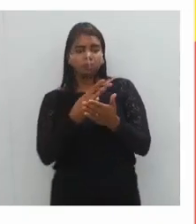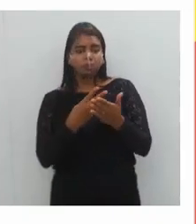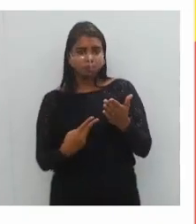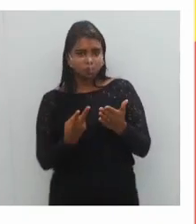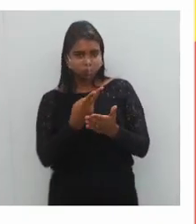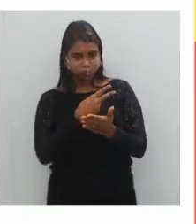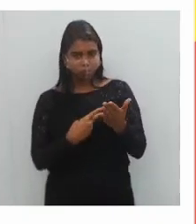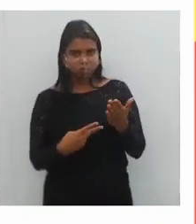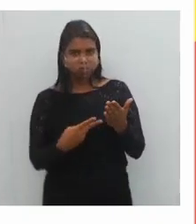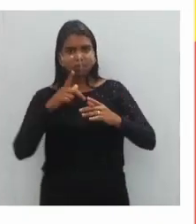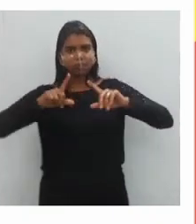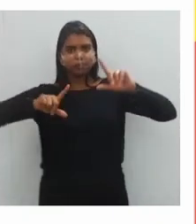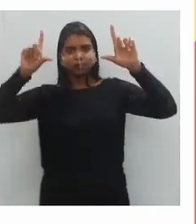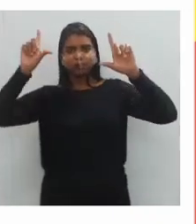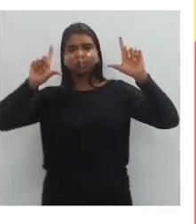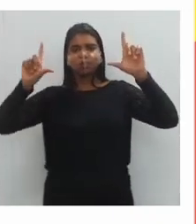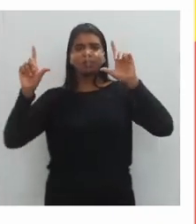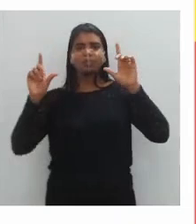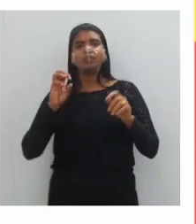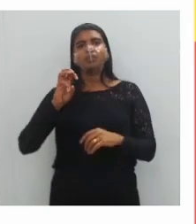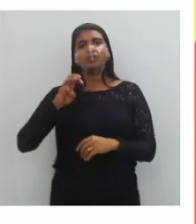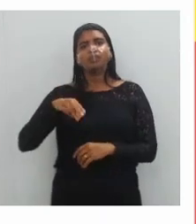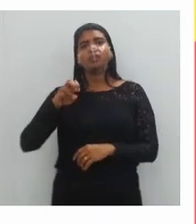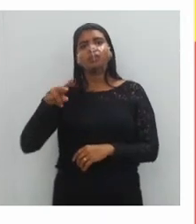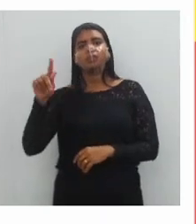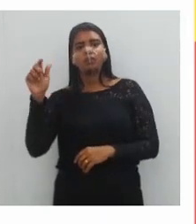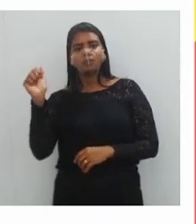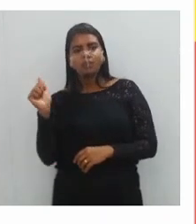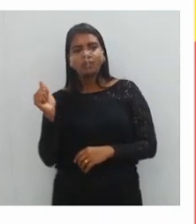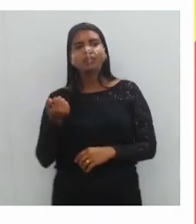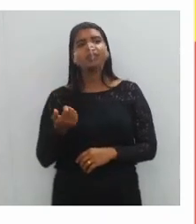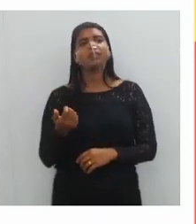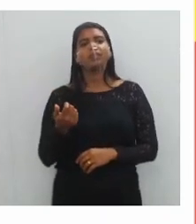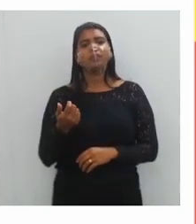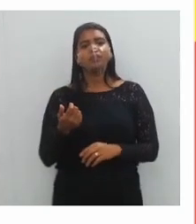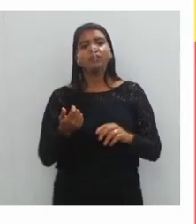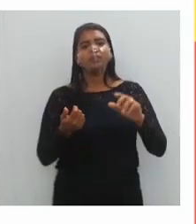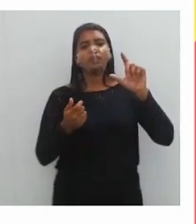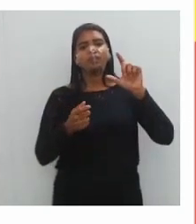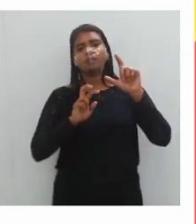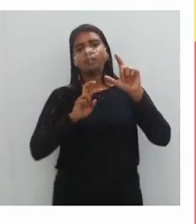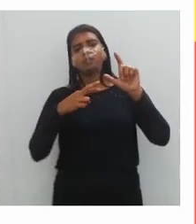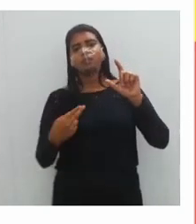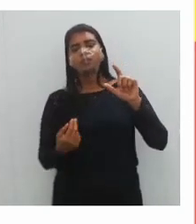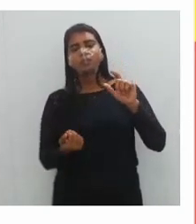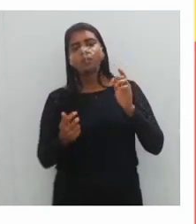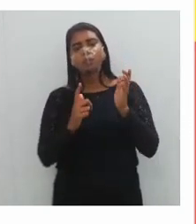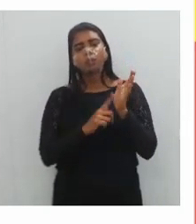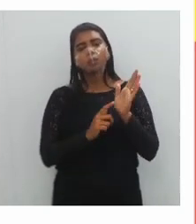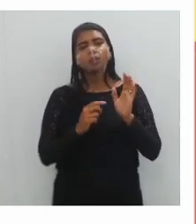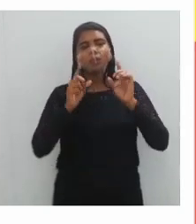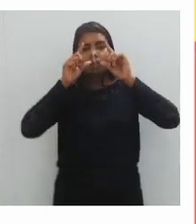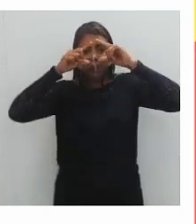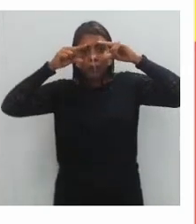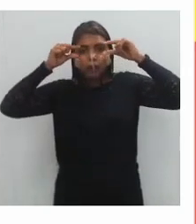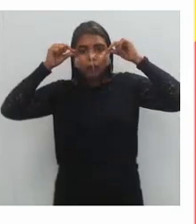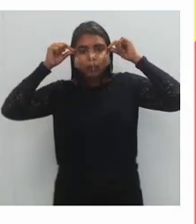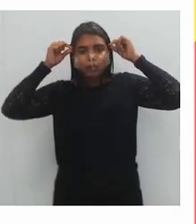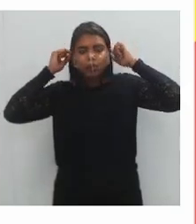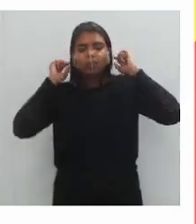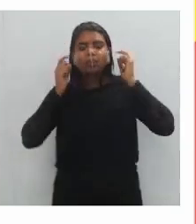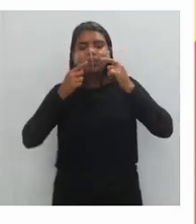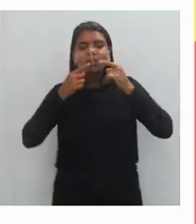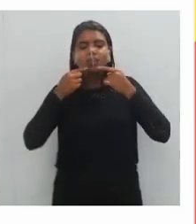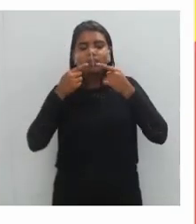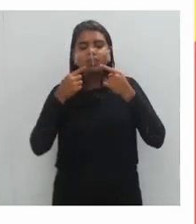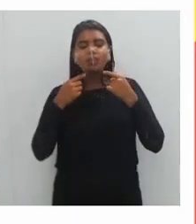os desenhos animados desses mangás. E a característica marcante dessas personagens são os olhos e as bocas,